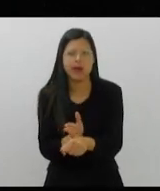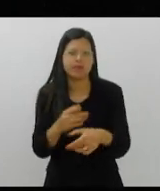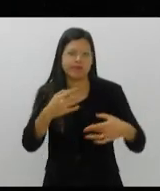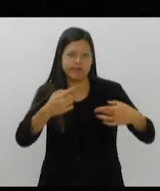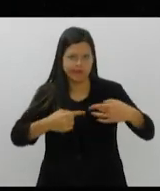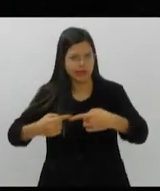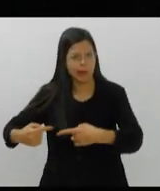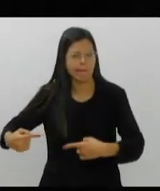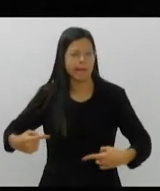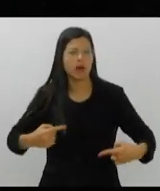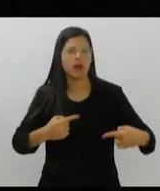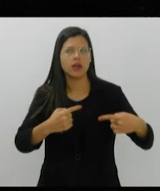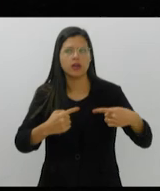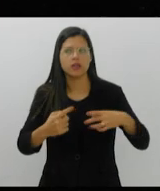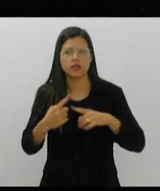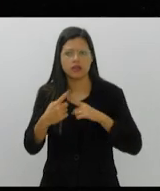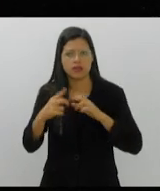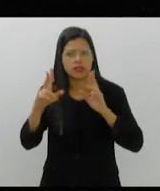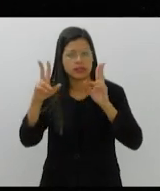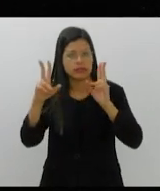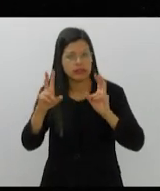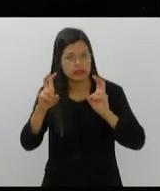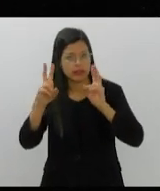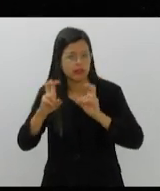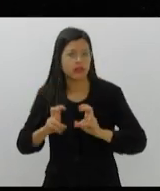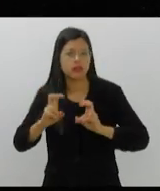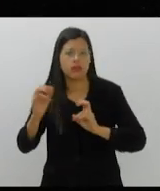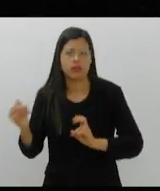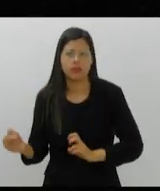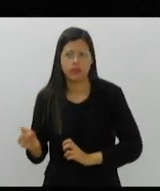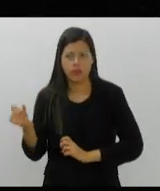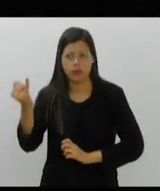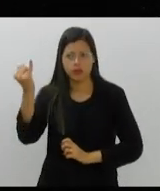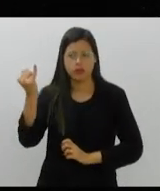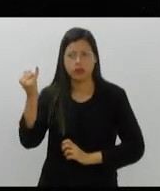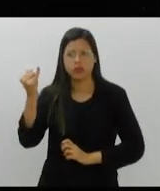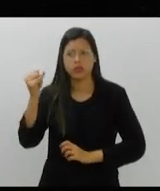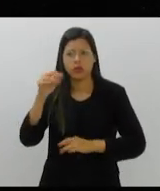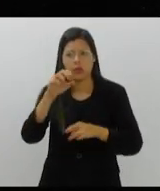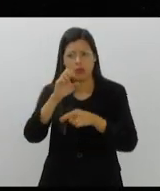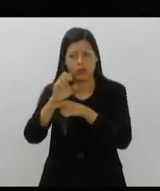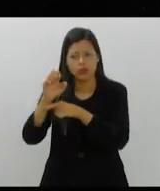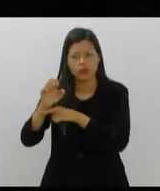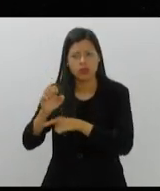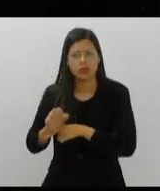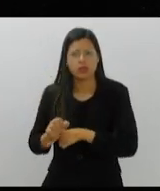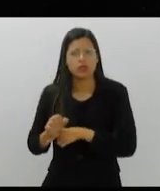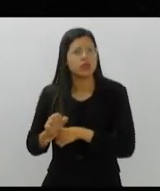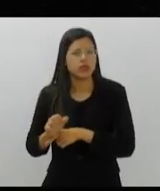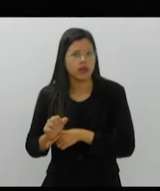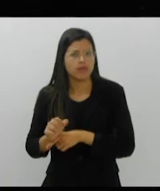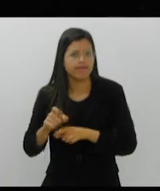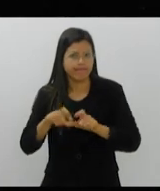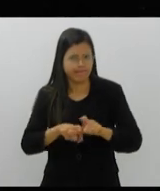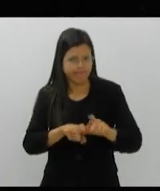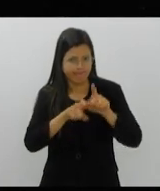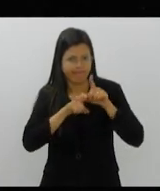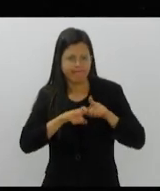debate, porque é o tema mais relevante que tem para os estados que são devedores da